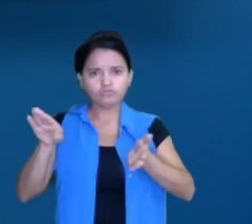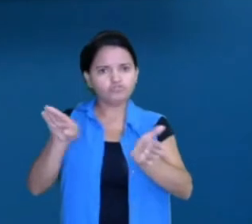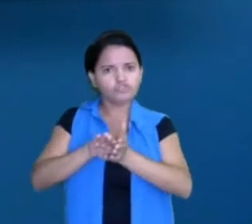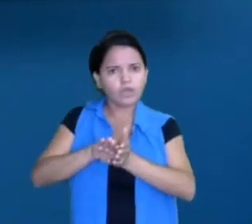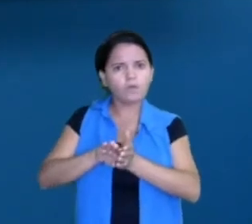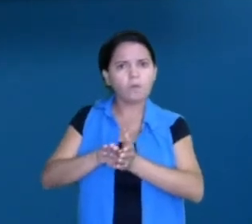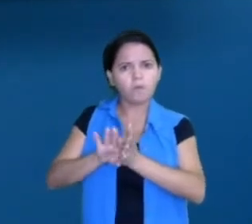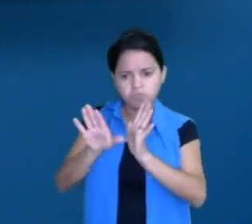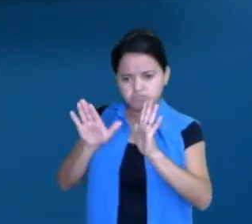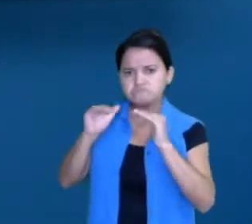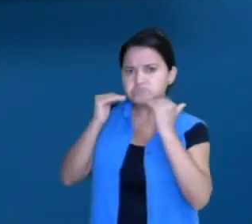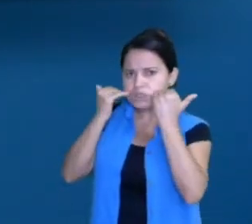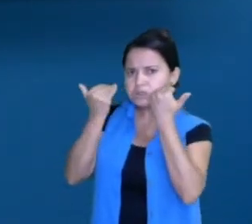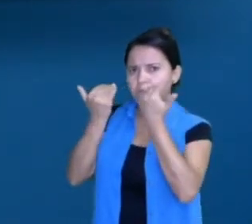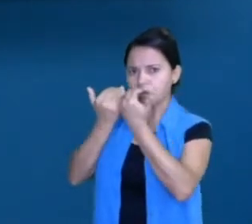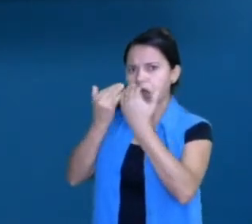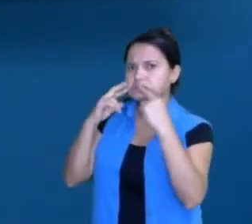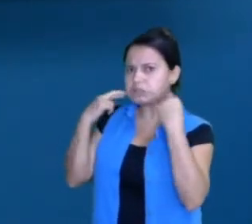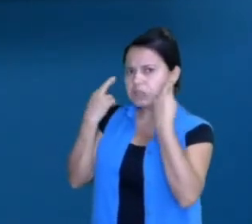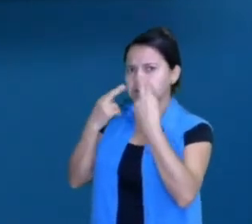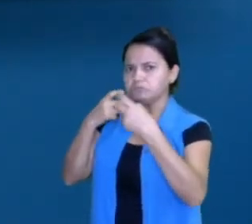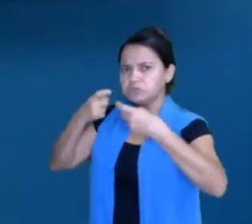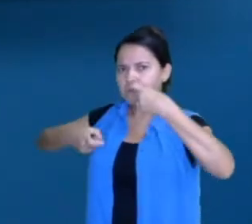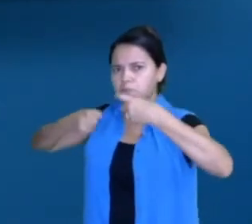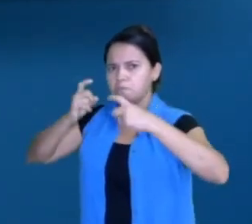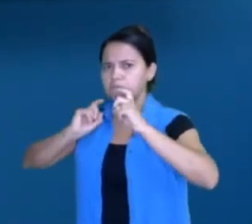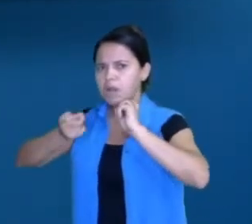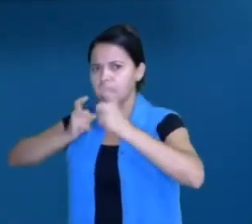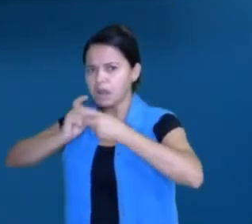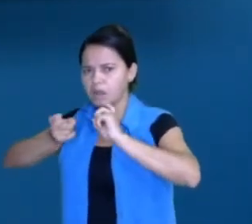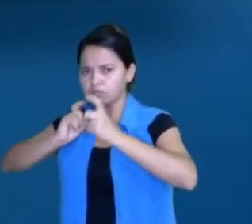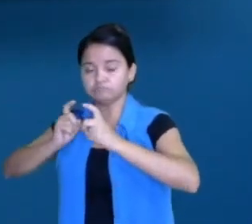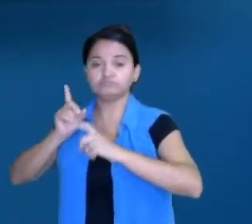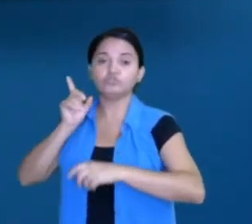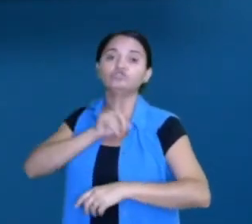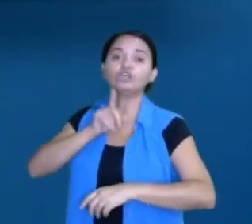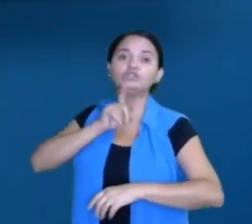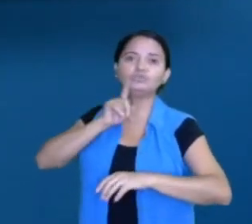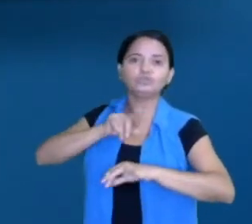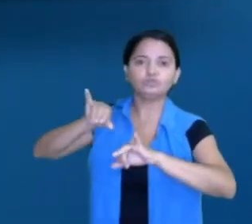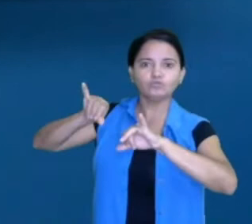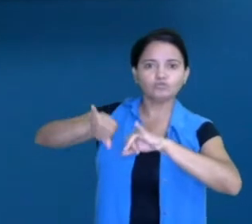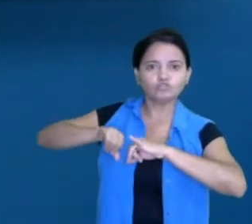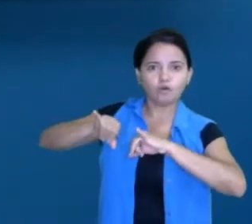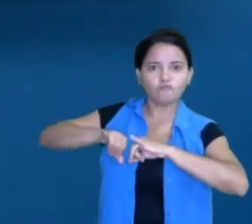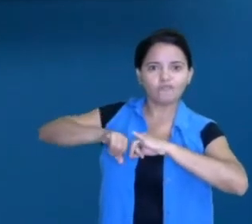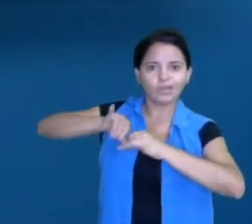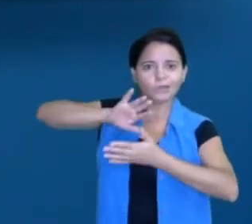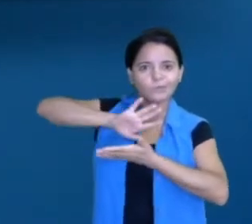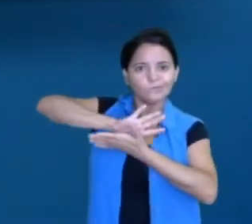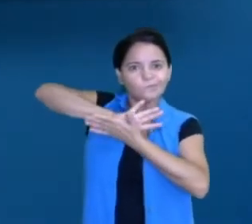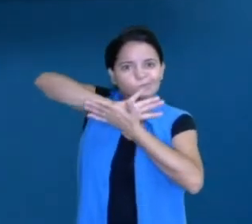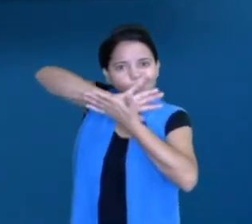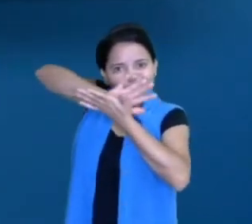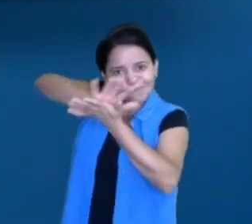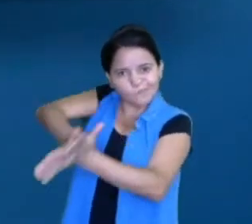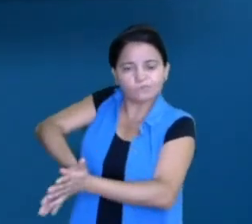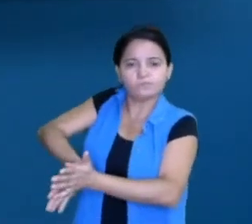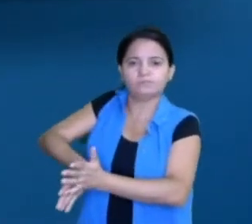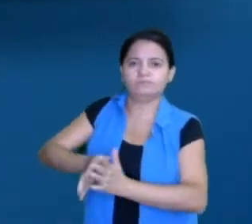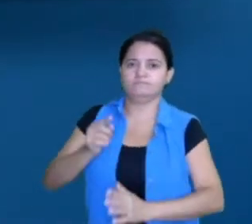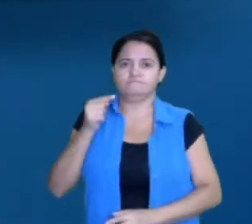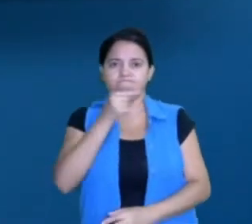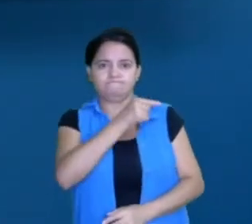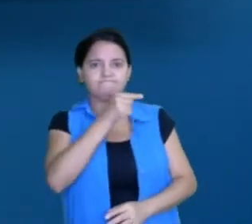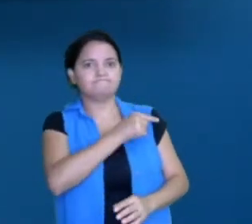tá? Bom, pessoal, os Estados Unidos, ele estava sofrendo uma pressão por parte da Inglaterra. Eu disse